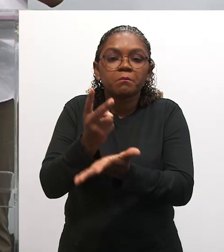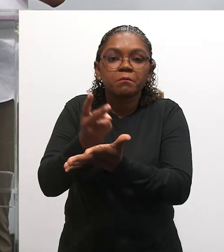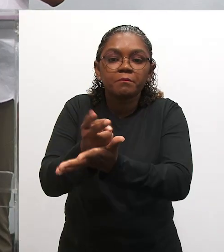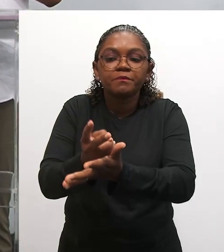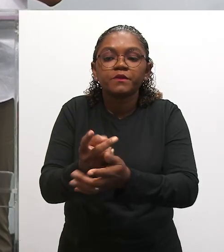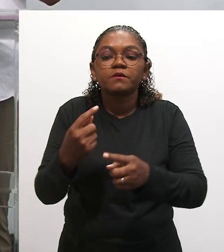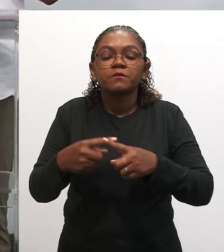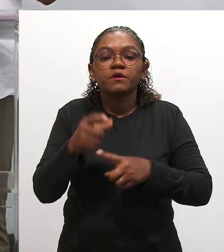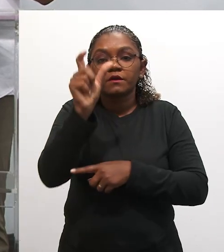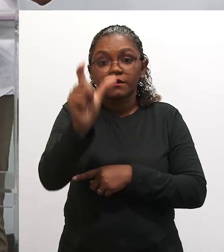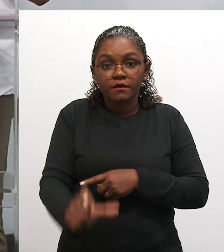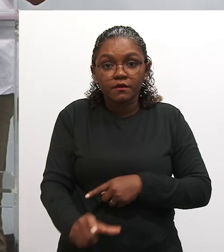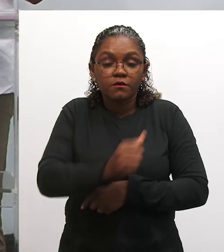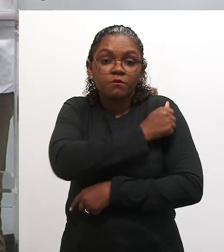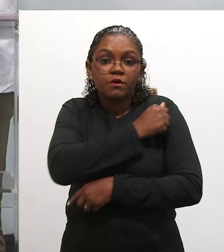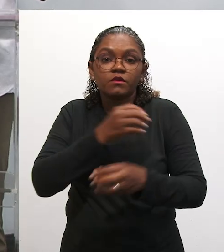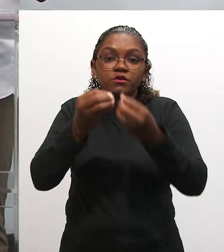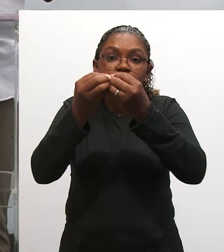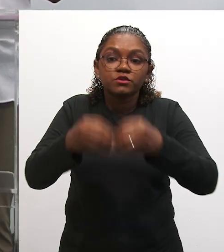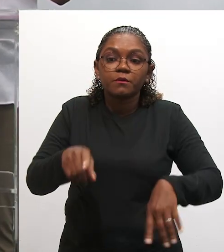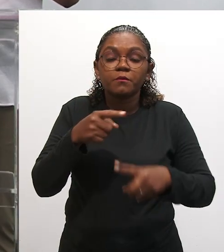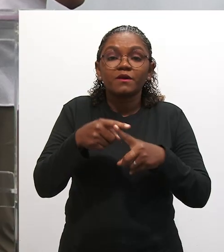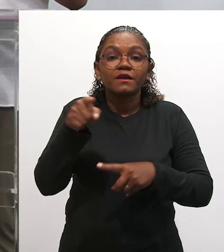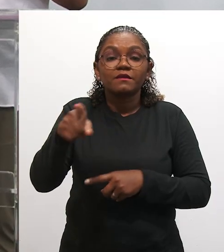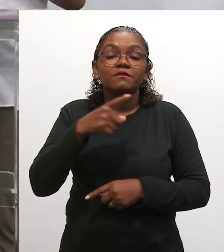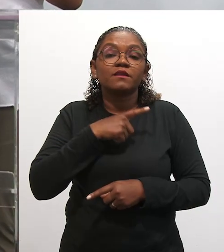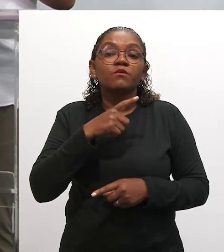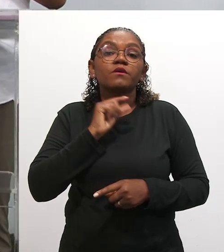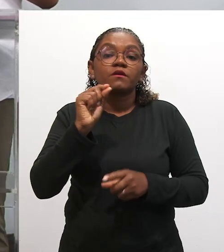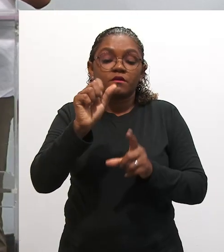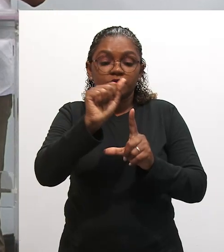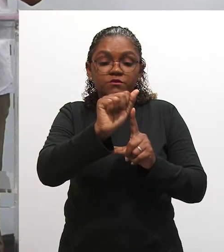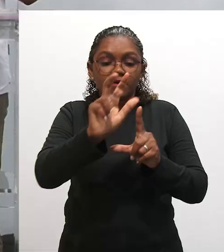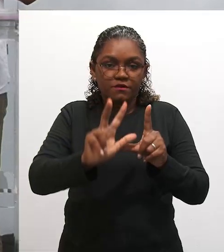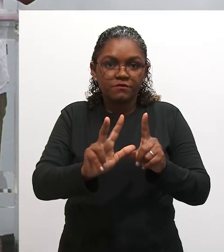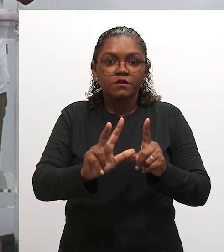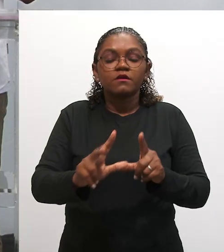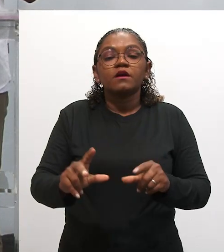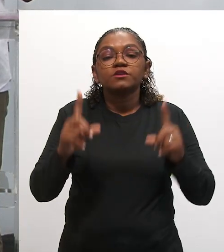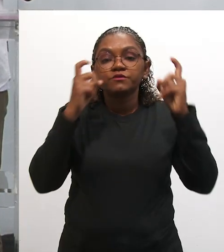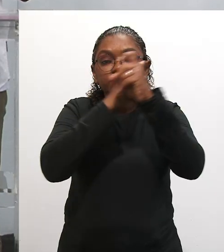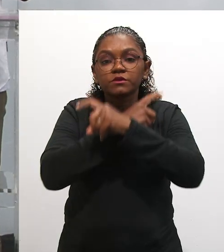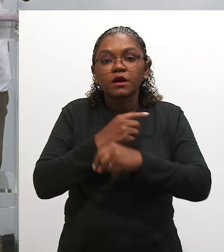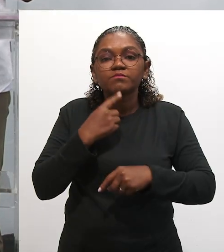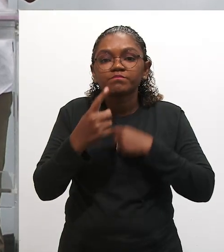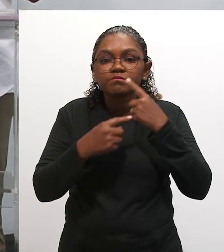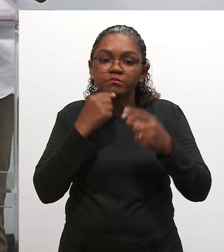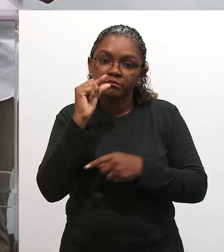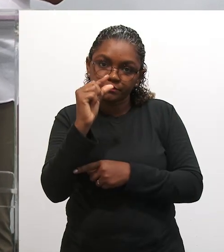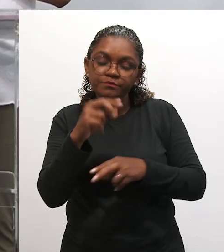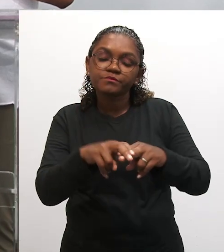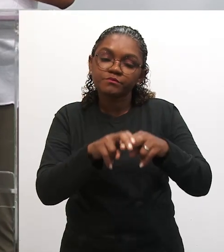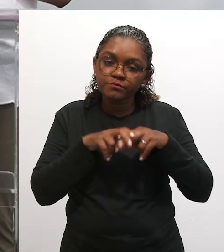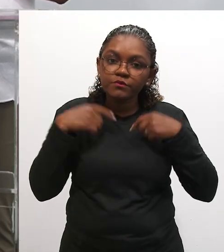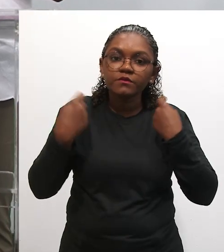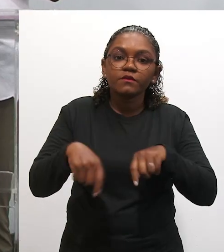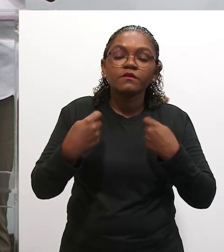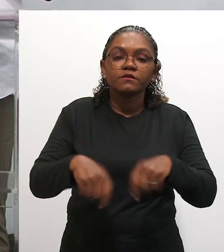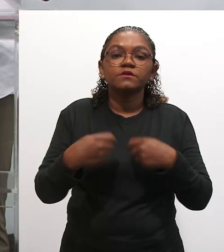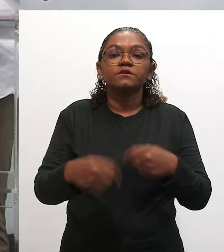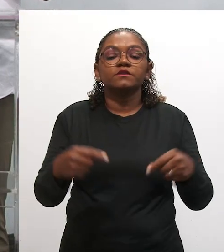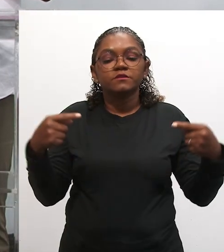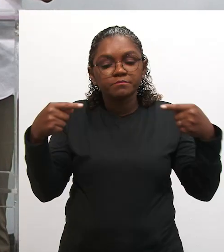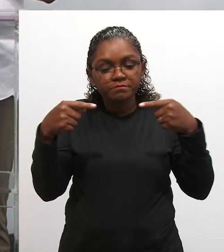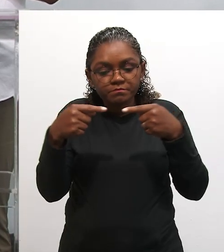de prejudicar o aluno que ainda tem dificuldade dentro desse ambiente virtual. Por isso se faz necessário